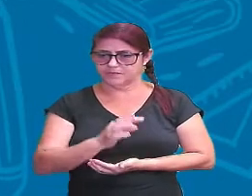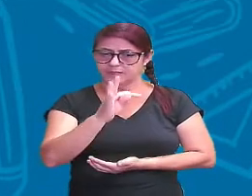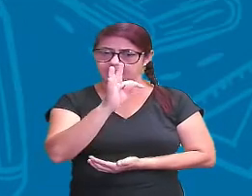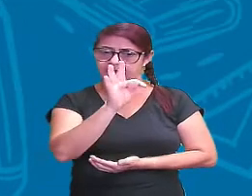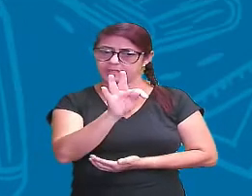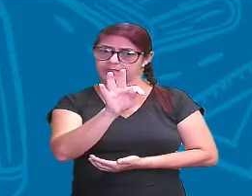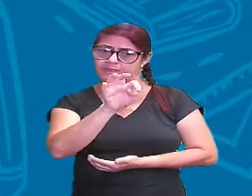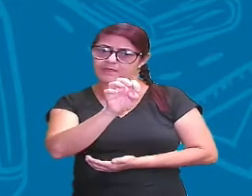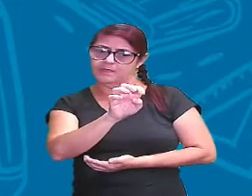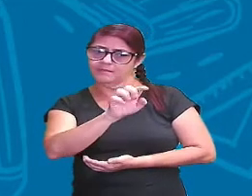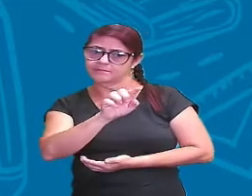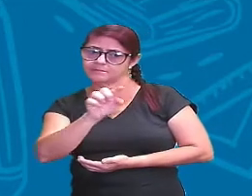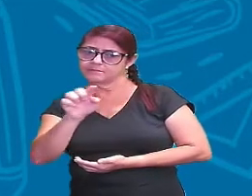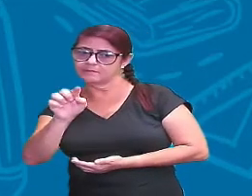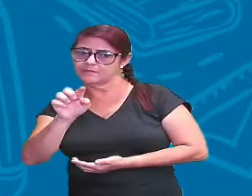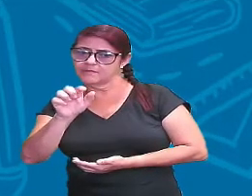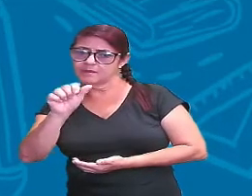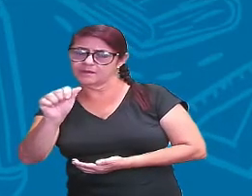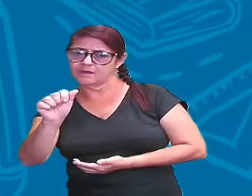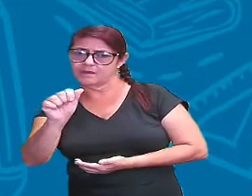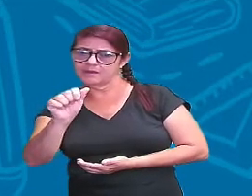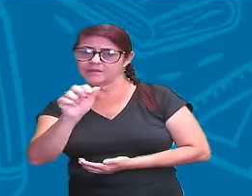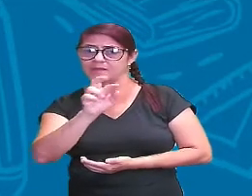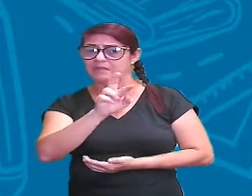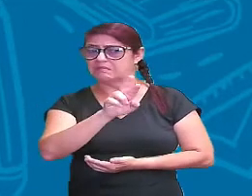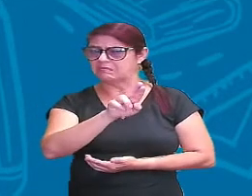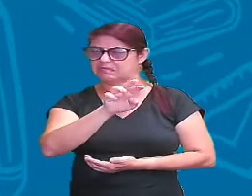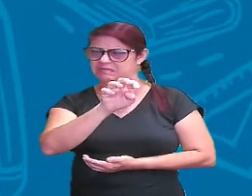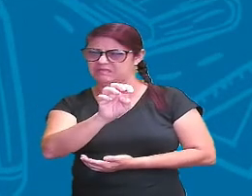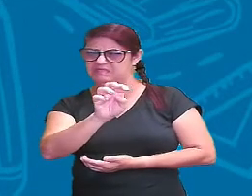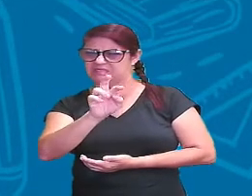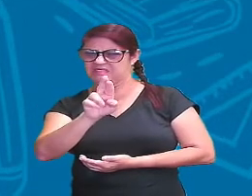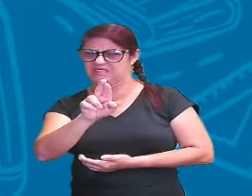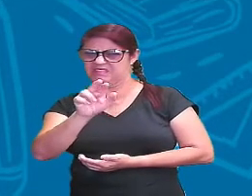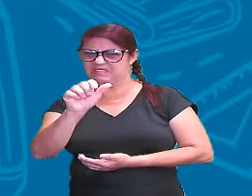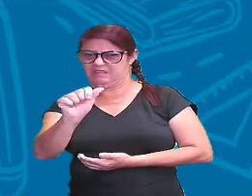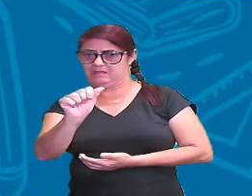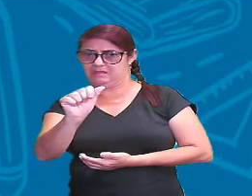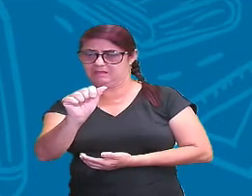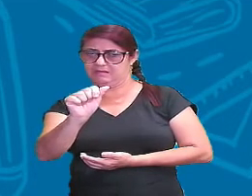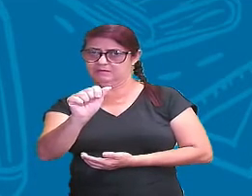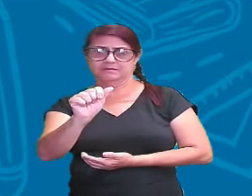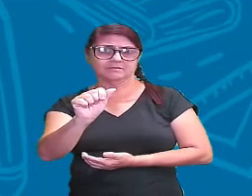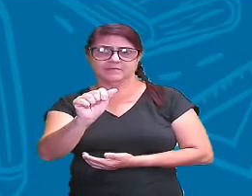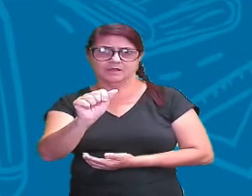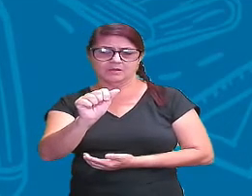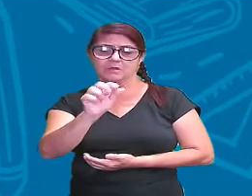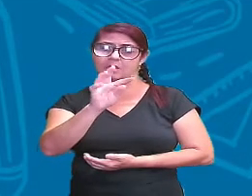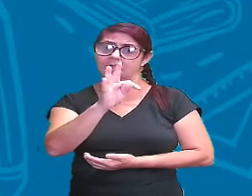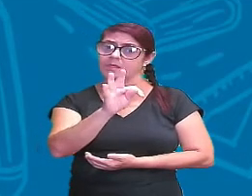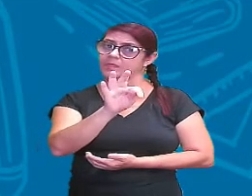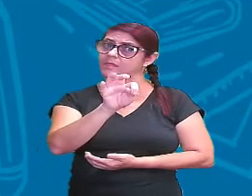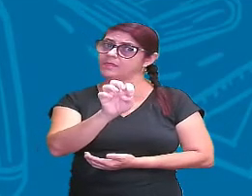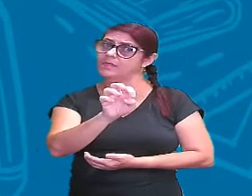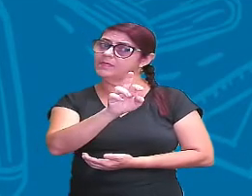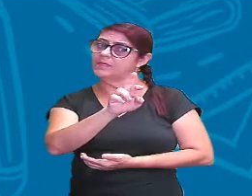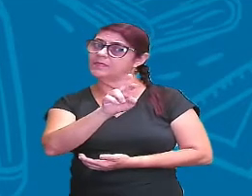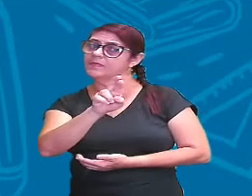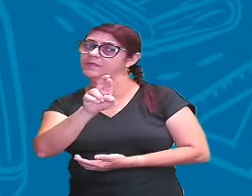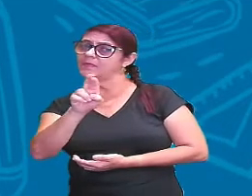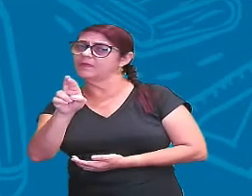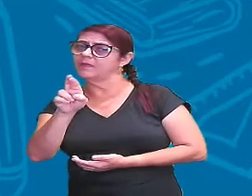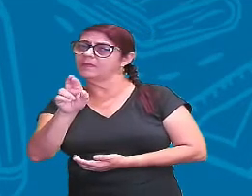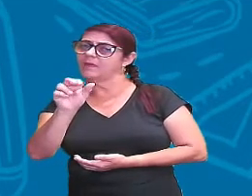tracinho A. Então, seria terra ou terra. E aí, vocês